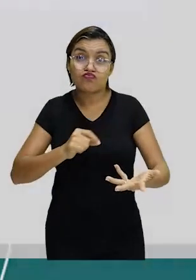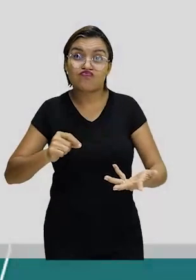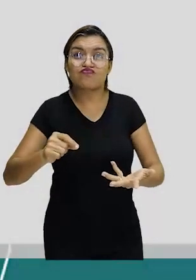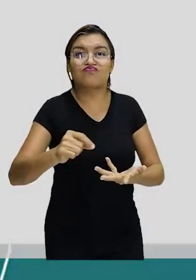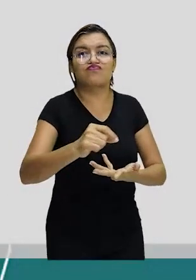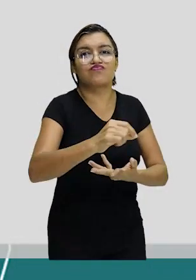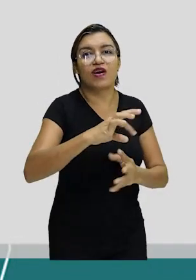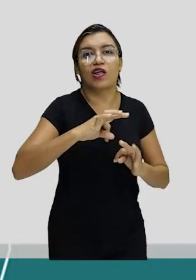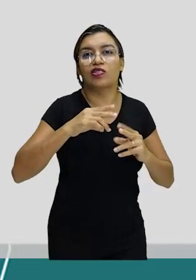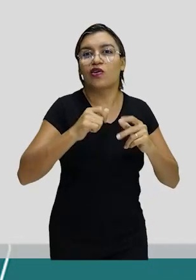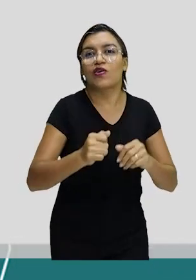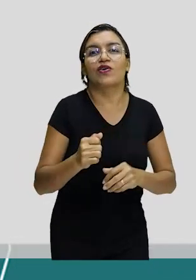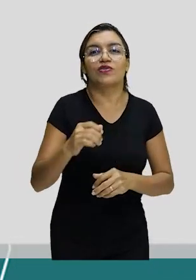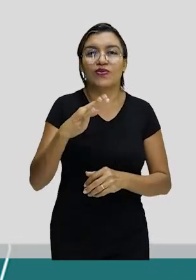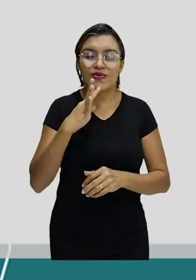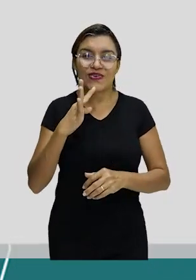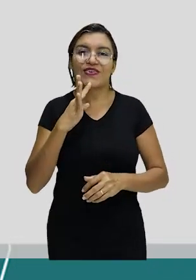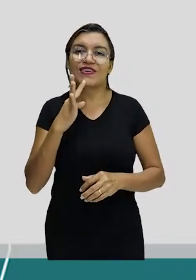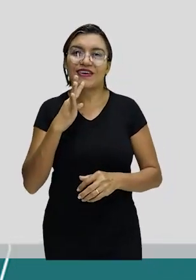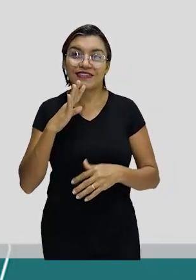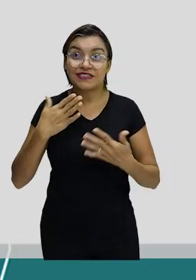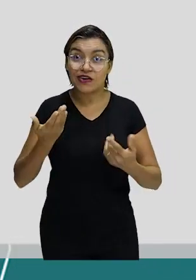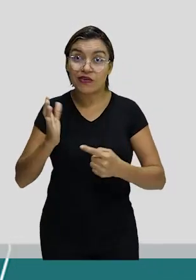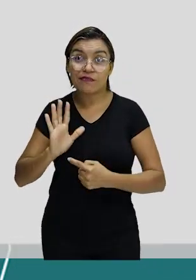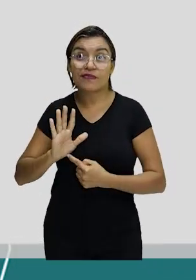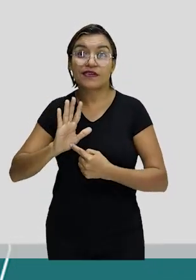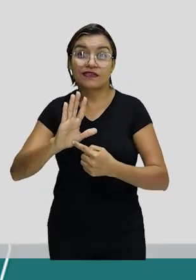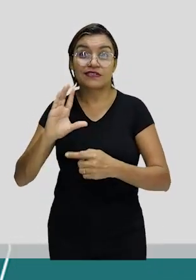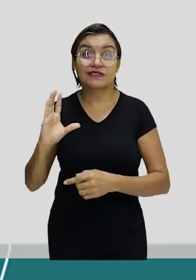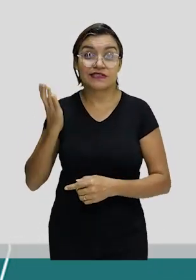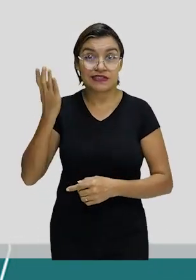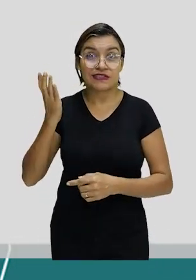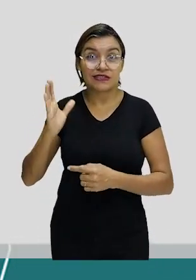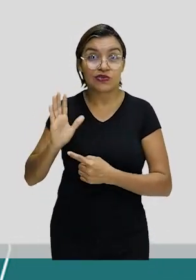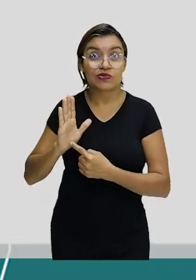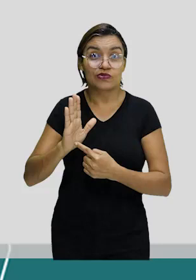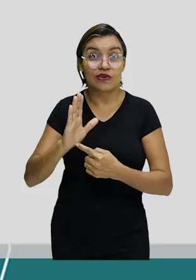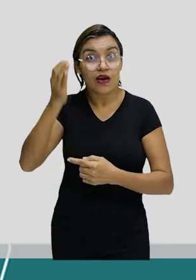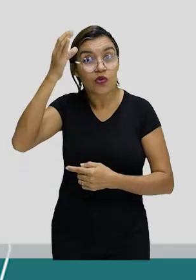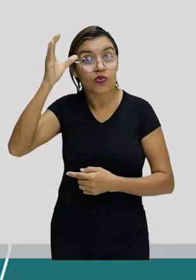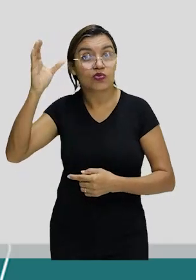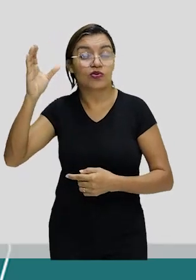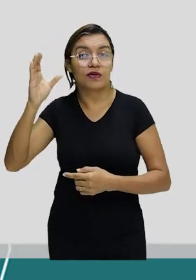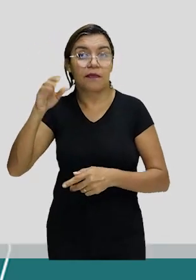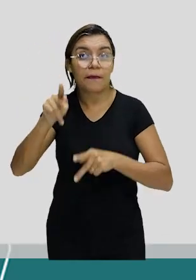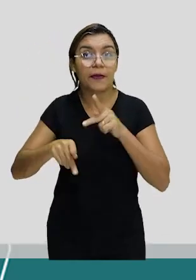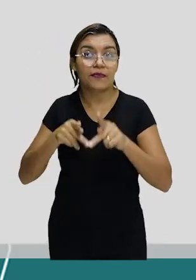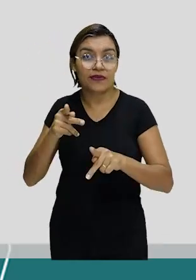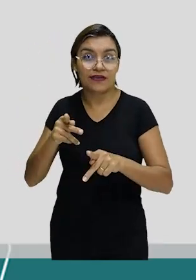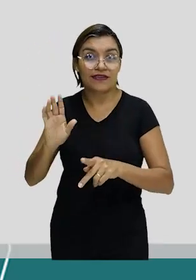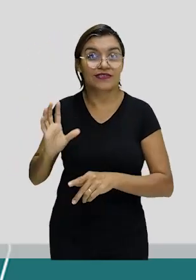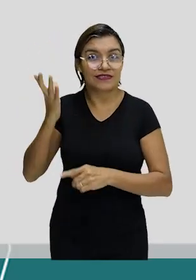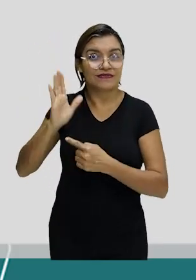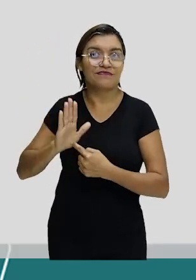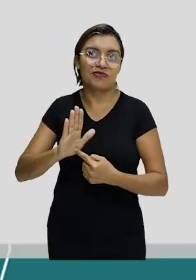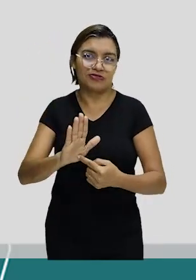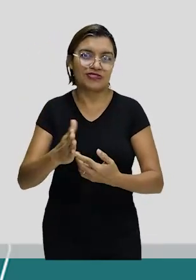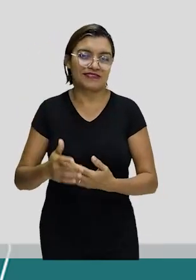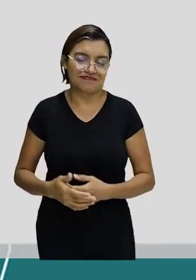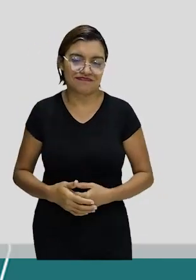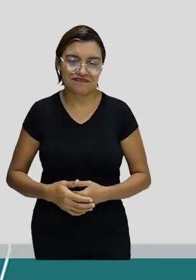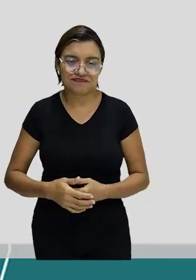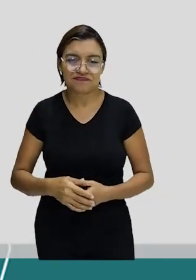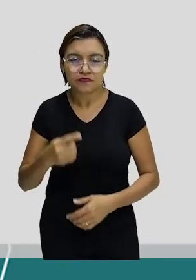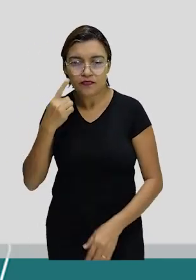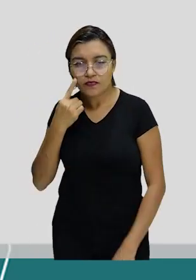nessa manifestação da cultura popular. Começa local e abrange mundialmente. Breaking Bad,